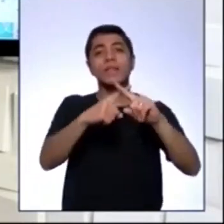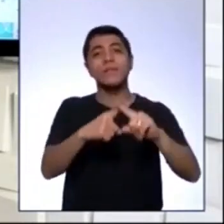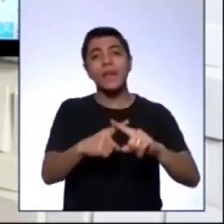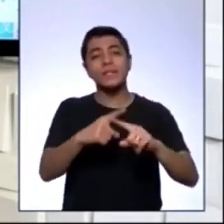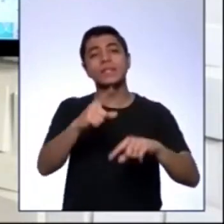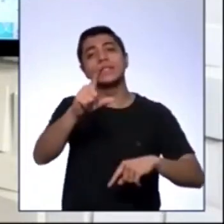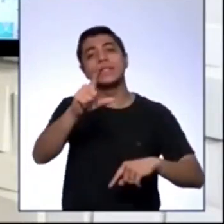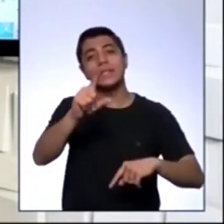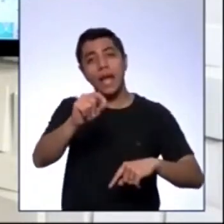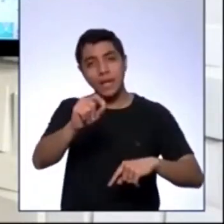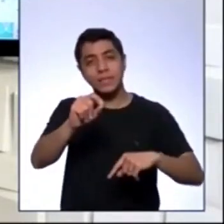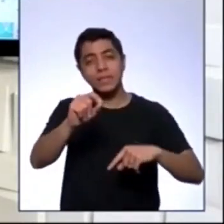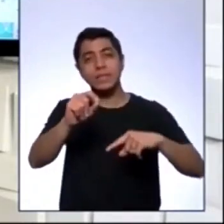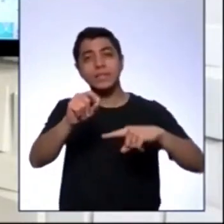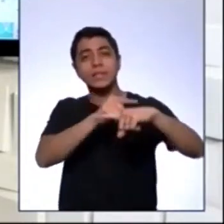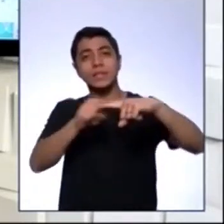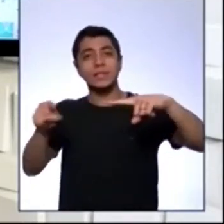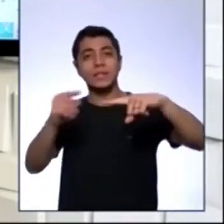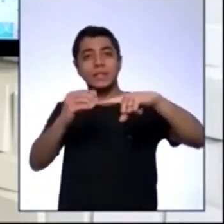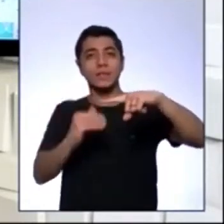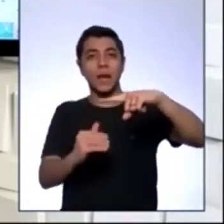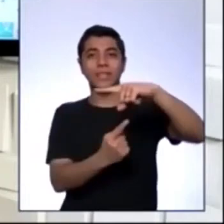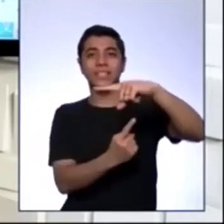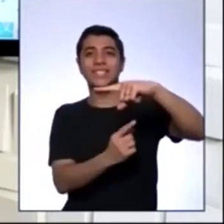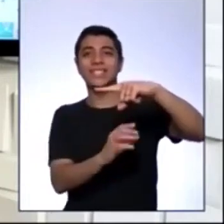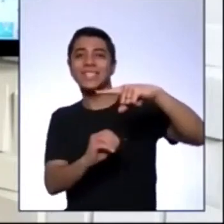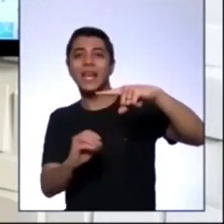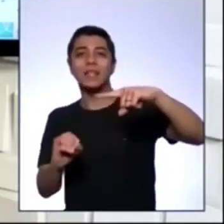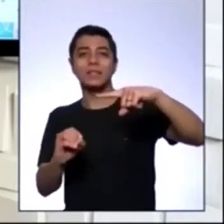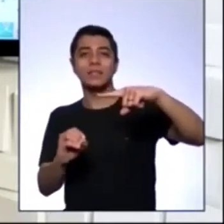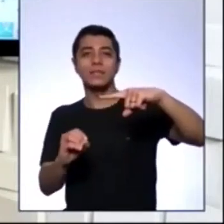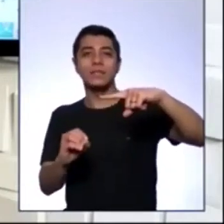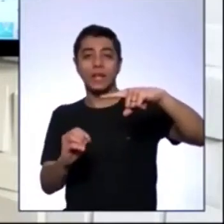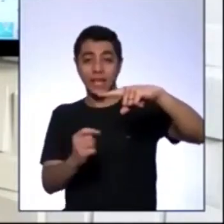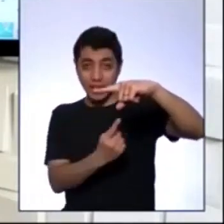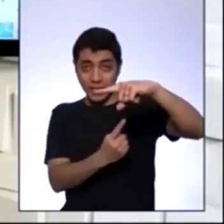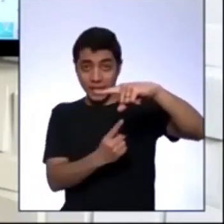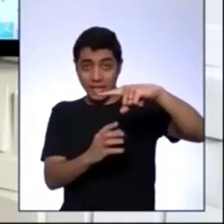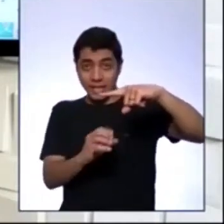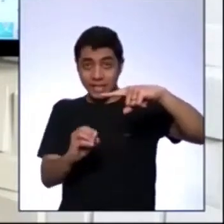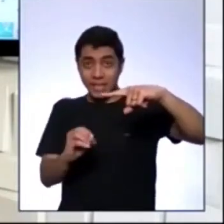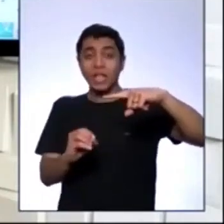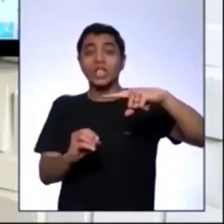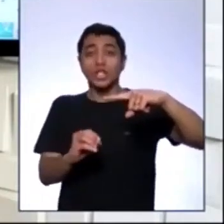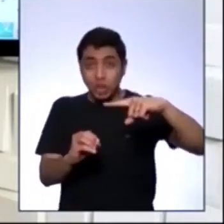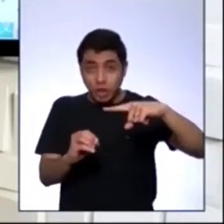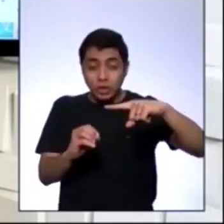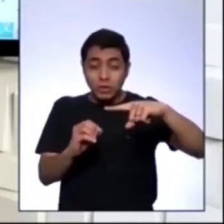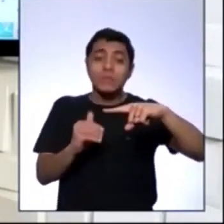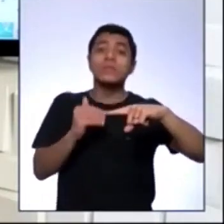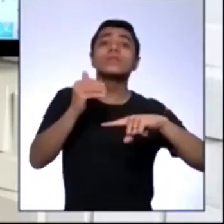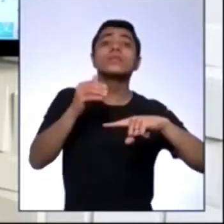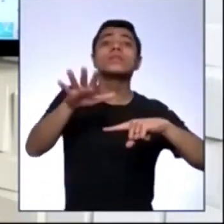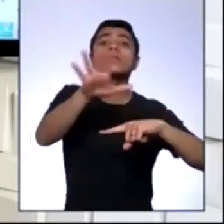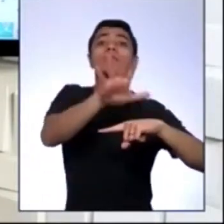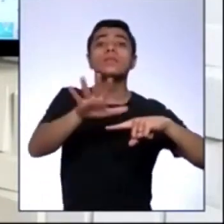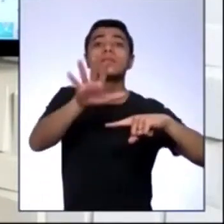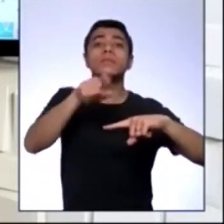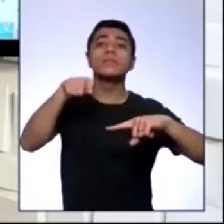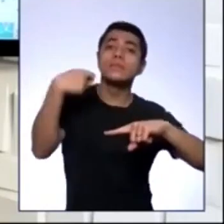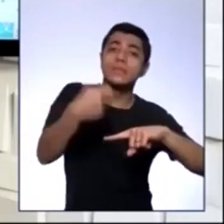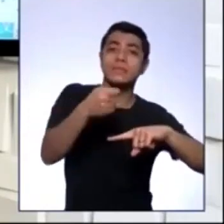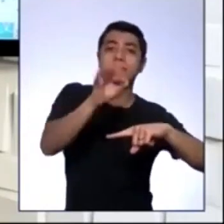denominador ficassem em cima é a porcentagem na hora que o denominador ficar sem ensinar a porcentagem